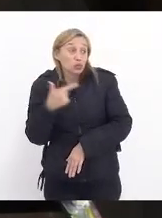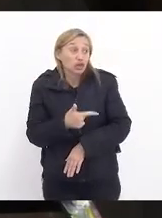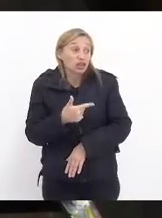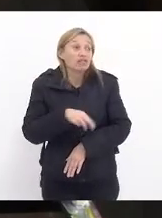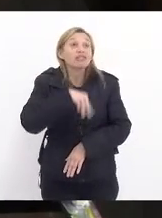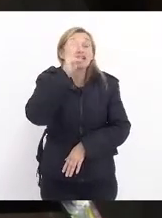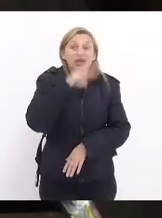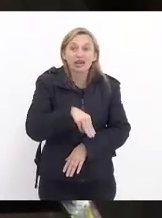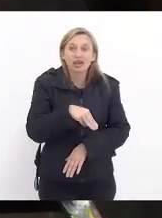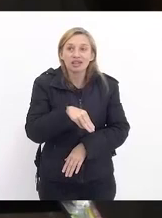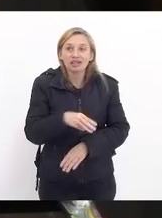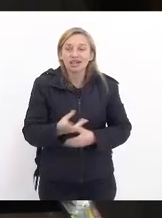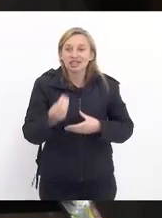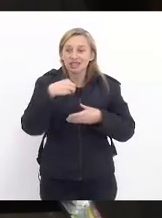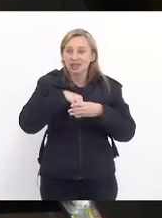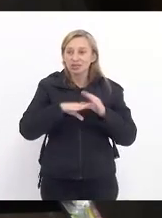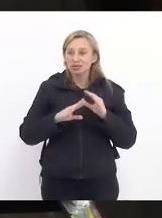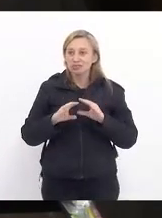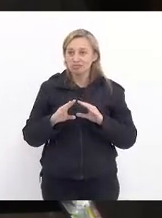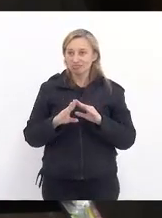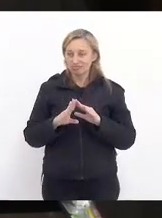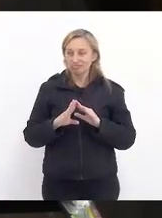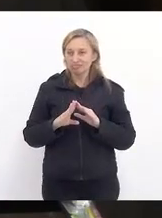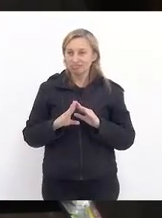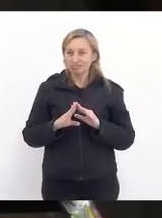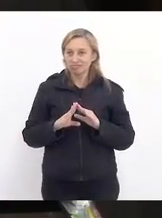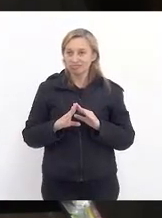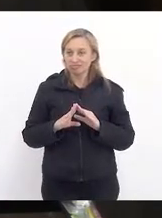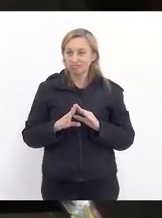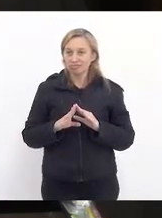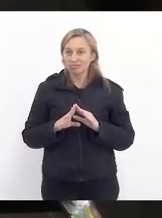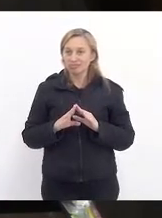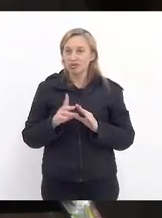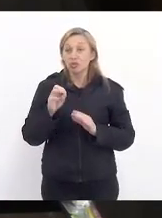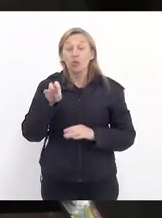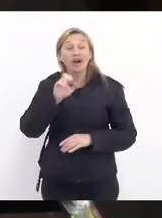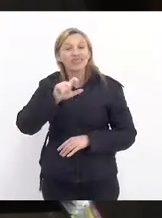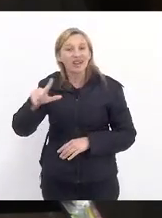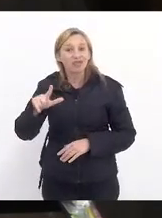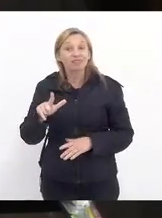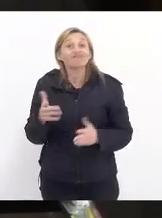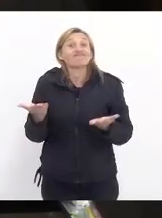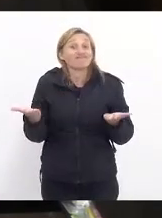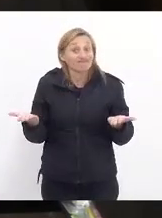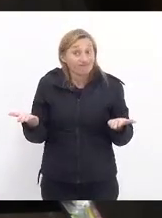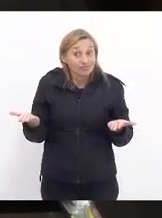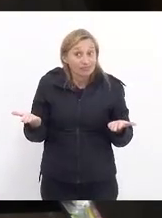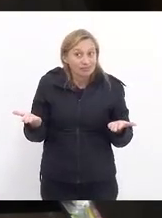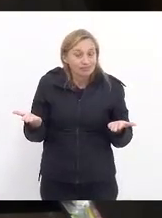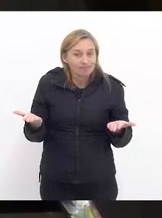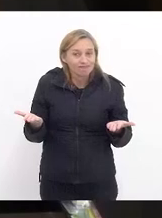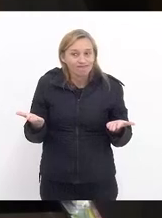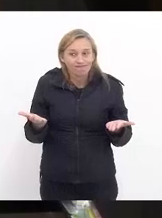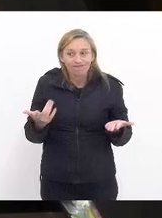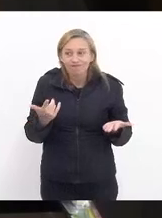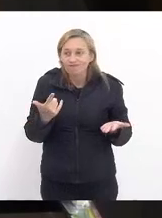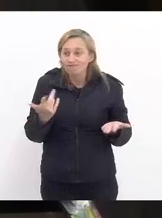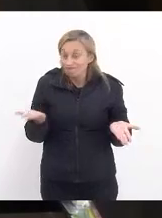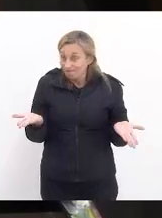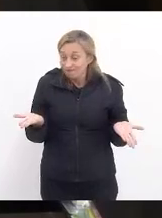quem está na infraestrutura dos quartéis isso é inegável